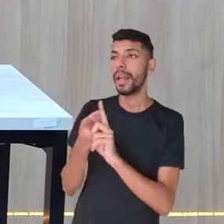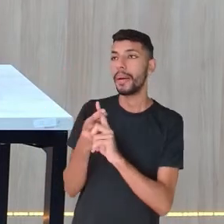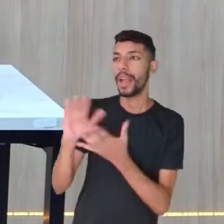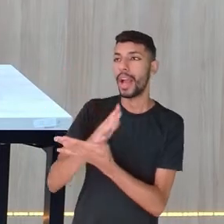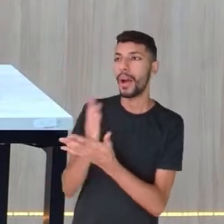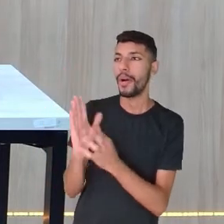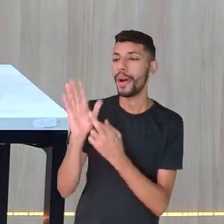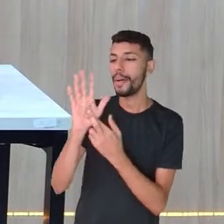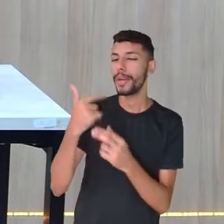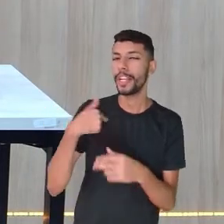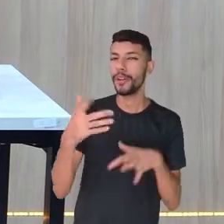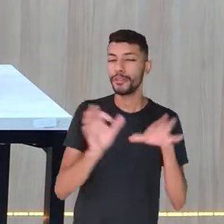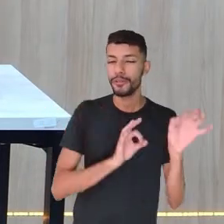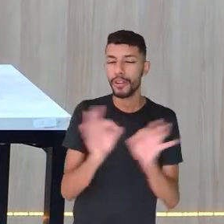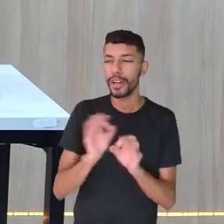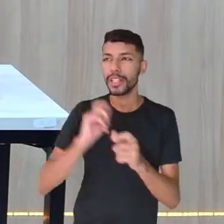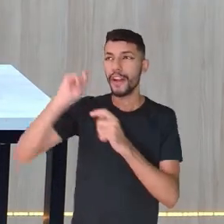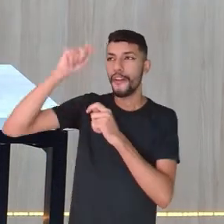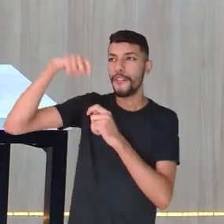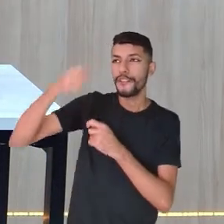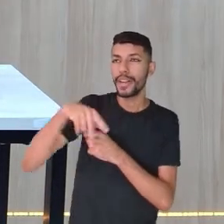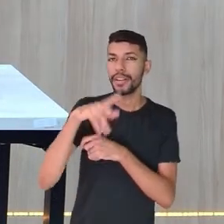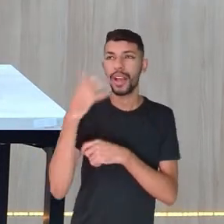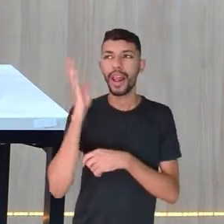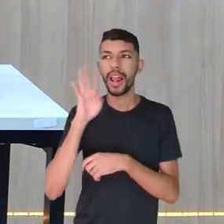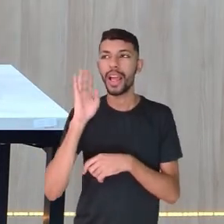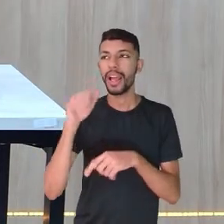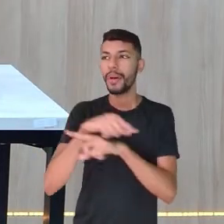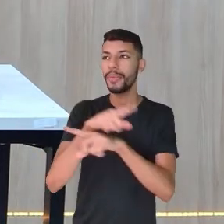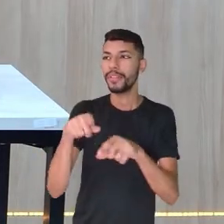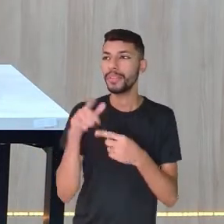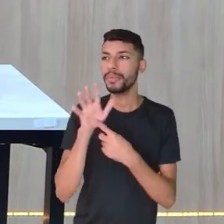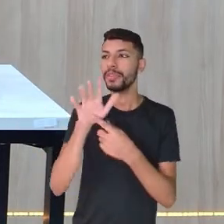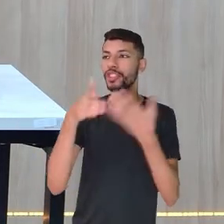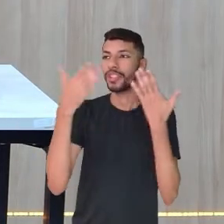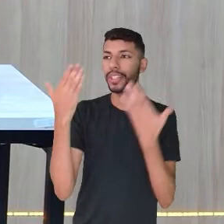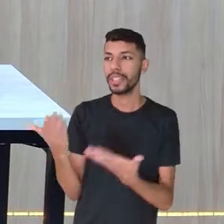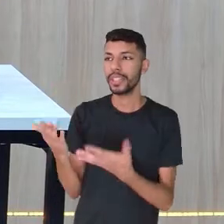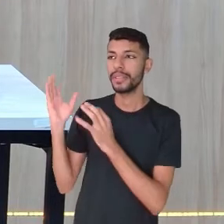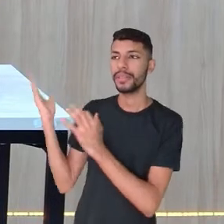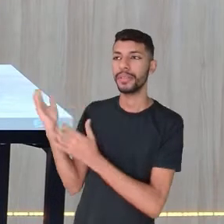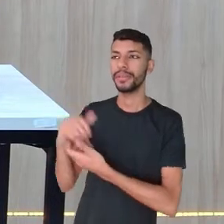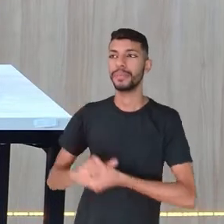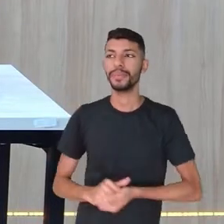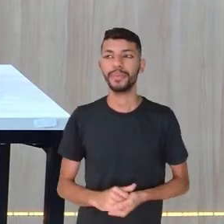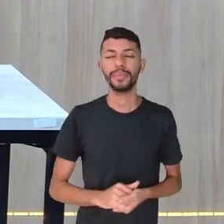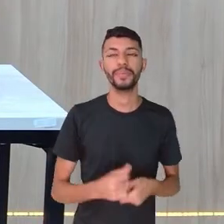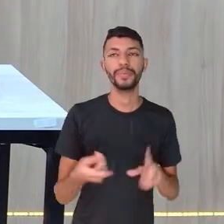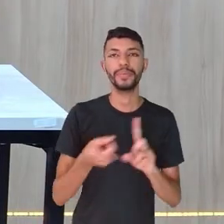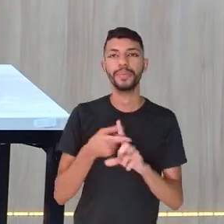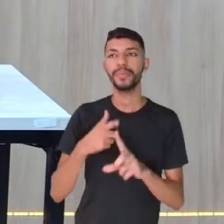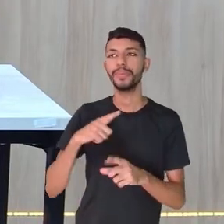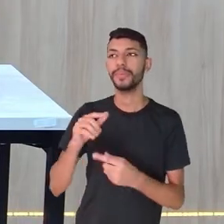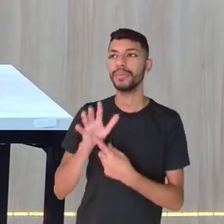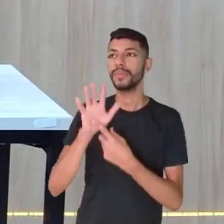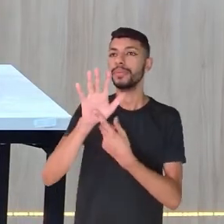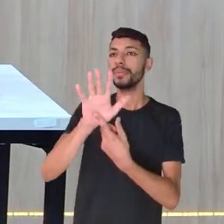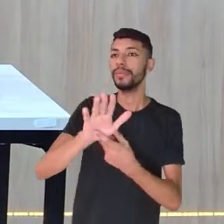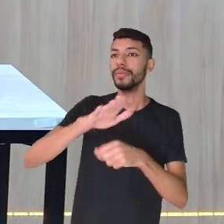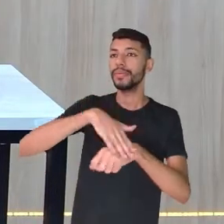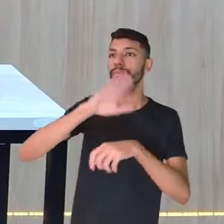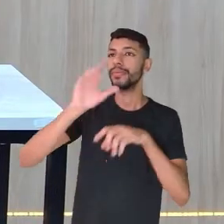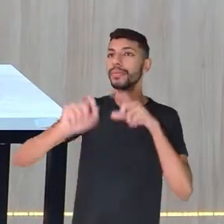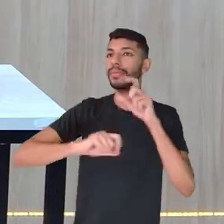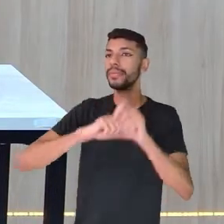estou preparando para vocês um vídeo bem legal para mostrar isso aí. O que é que eu tenho mais, né, para mostrar a vocês? A gente